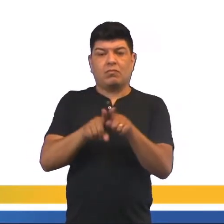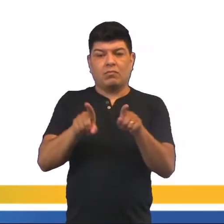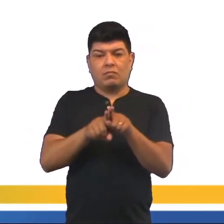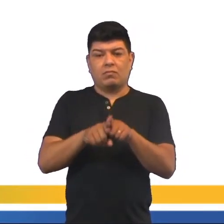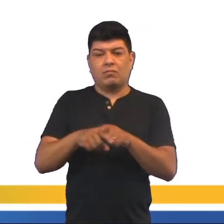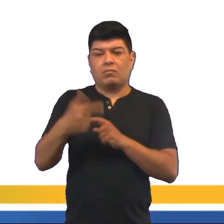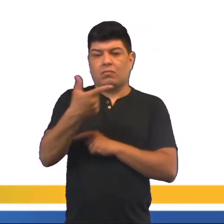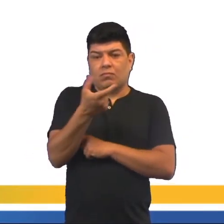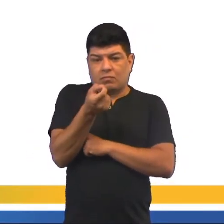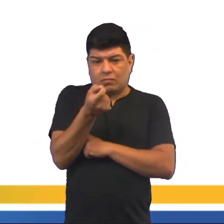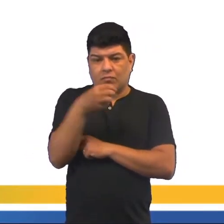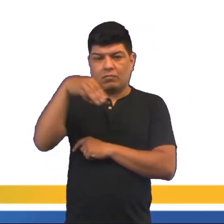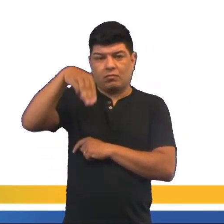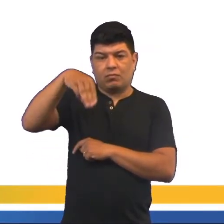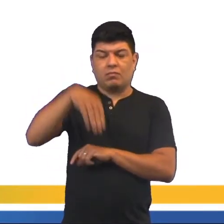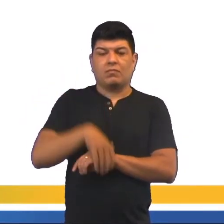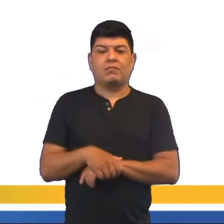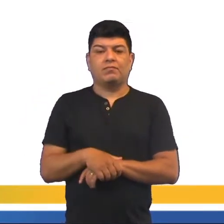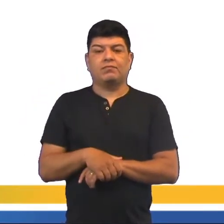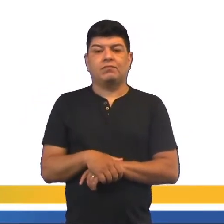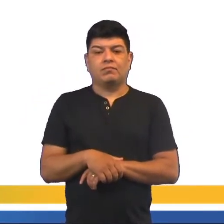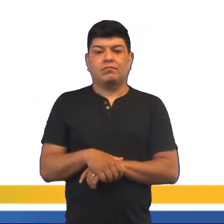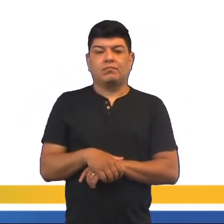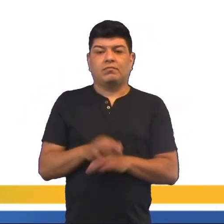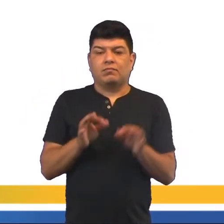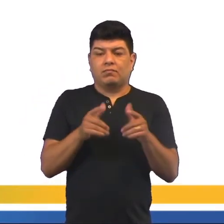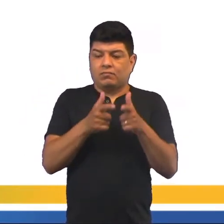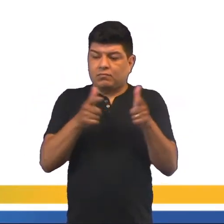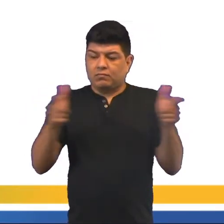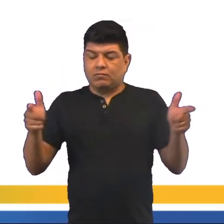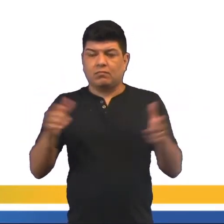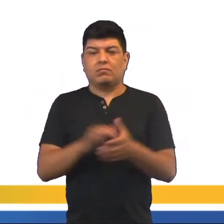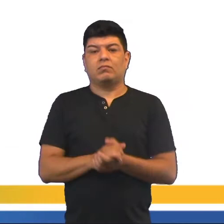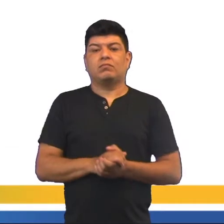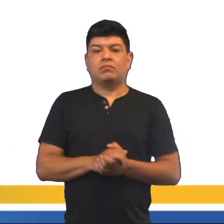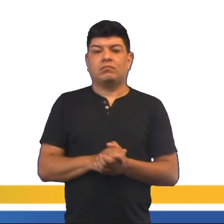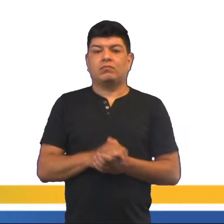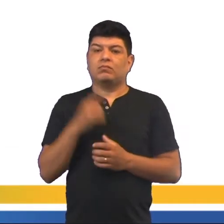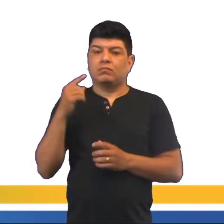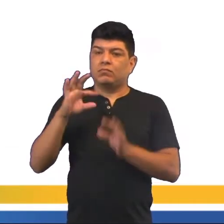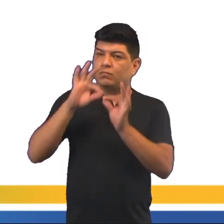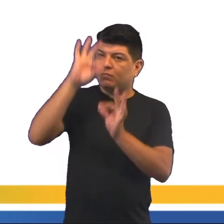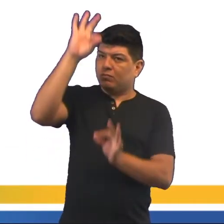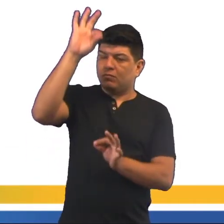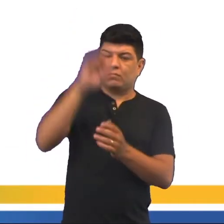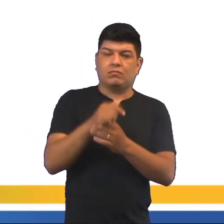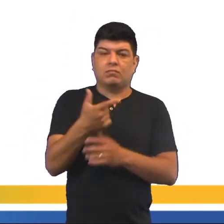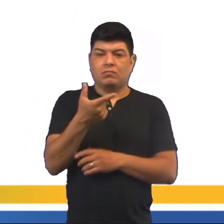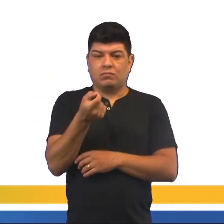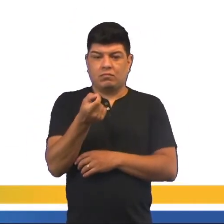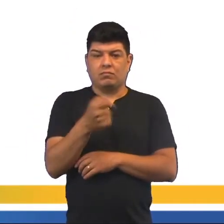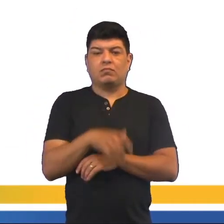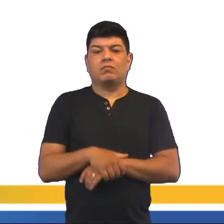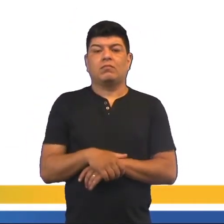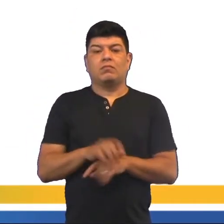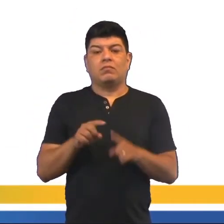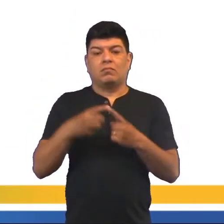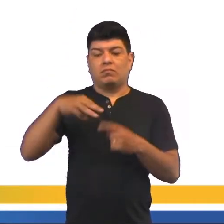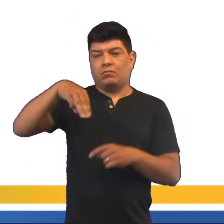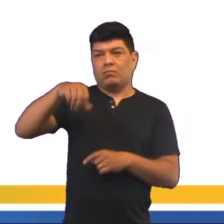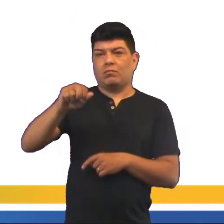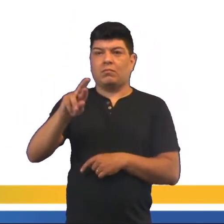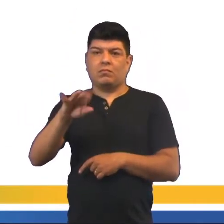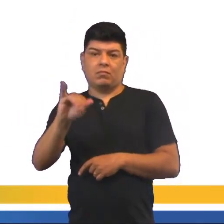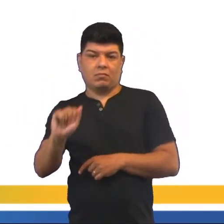fez 20 metros. Na largura, 10, e aí no seu comprimento, 20. Já a Maria